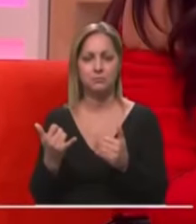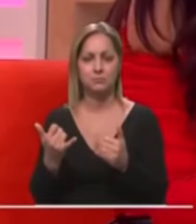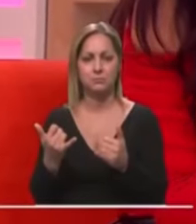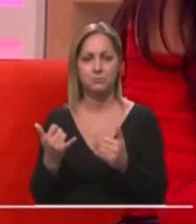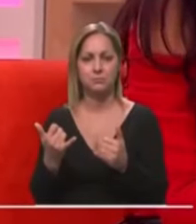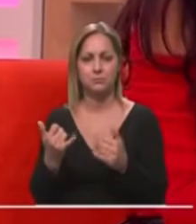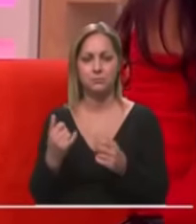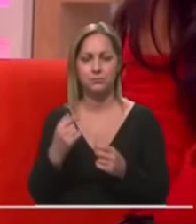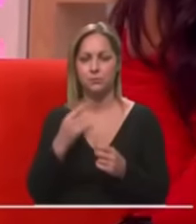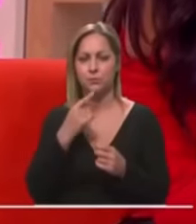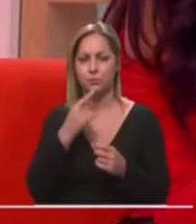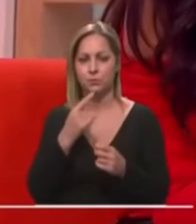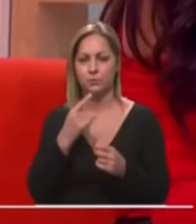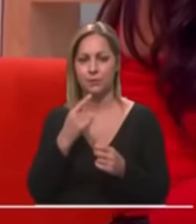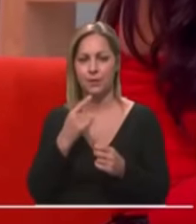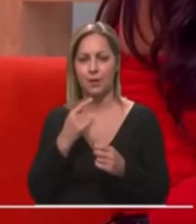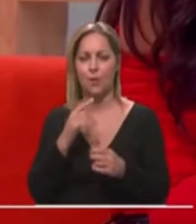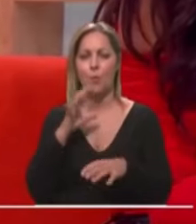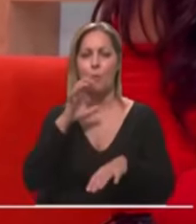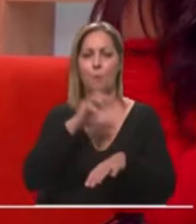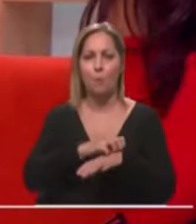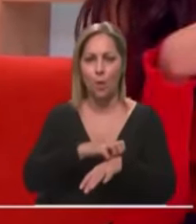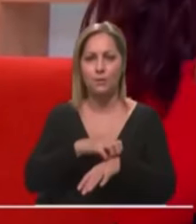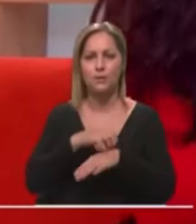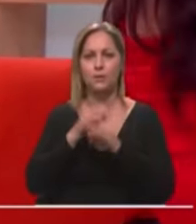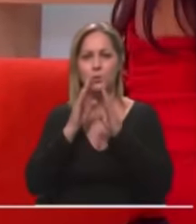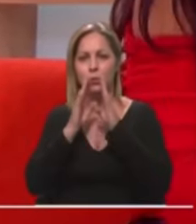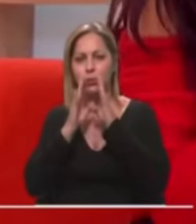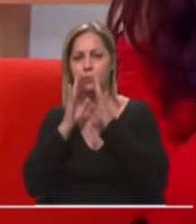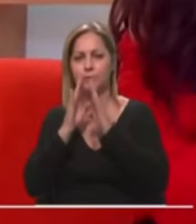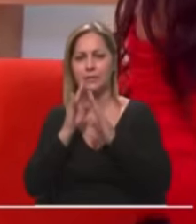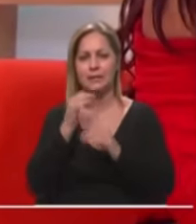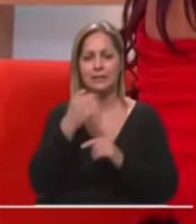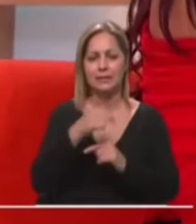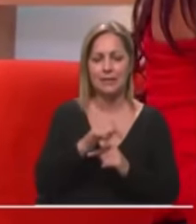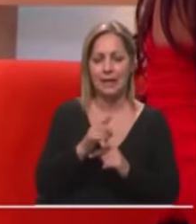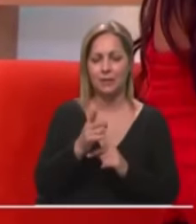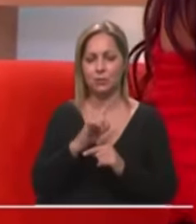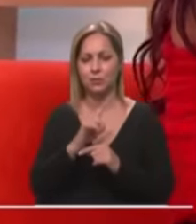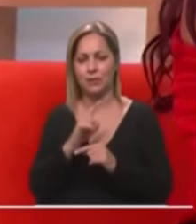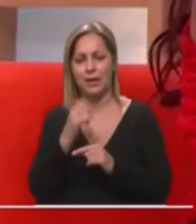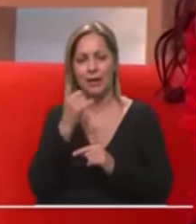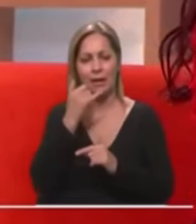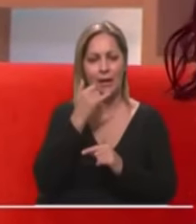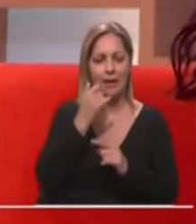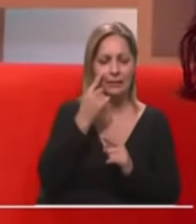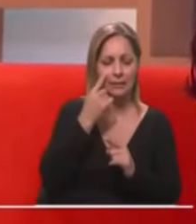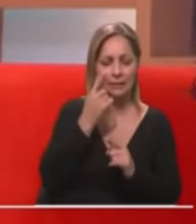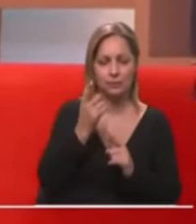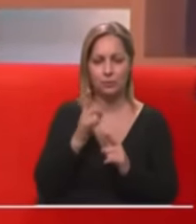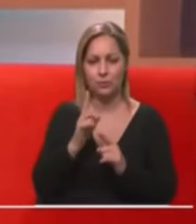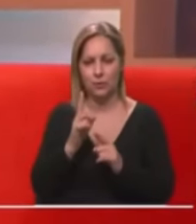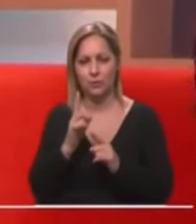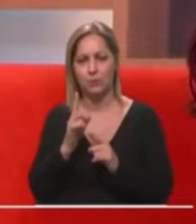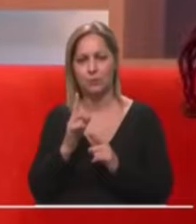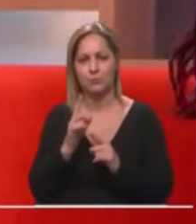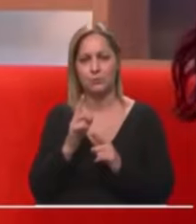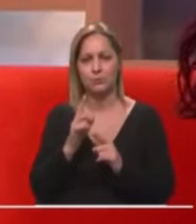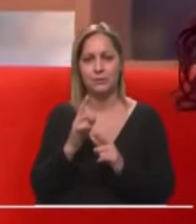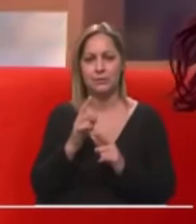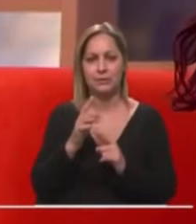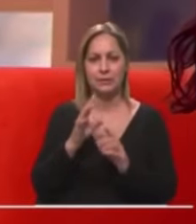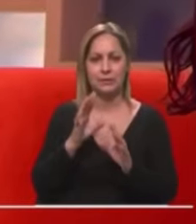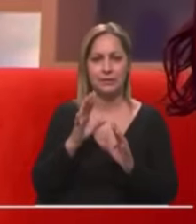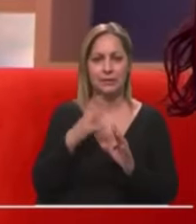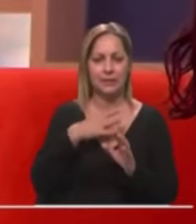costumo chamar do morde e assopra. O estão, não estão, o liga, desliga, o passa-se alguma coisa, certo? Querem ficar,